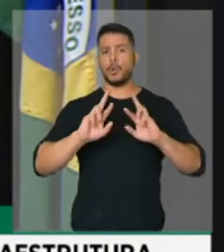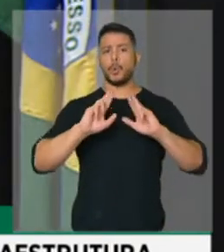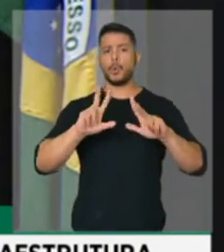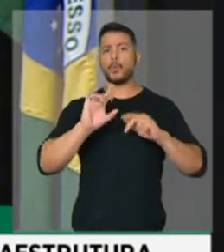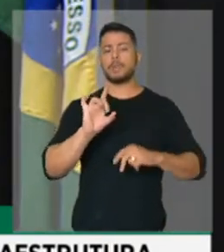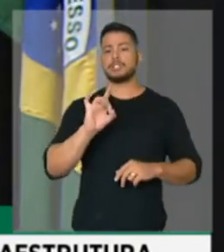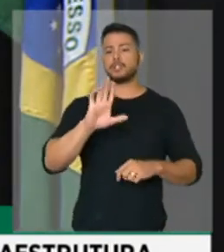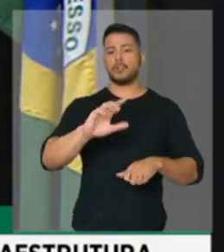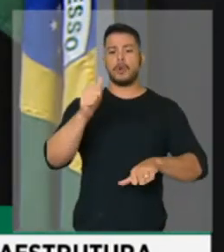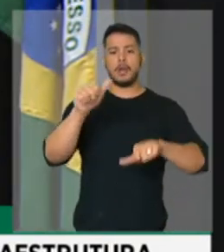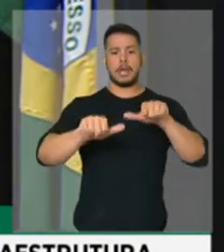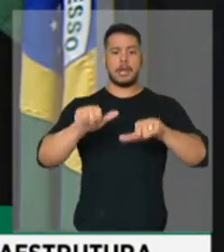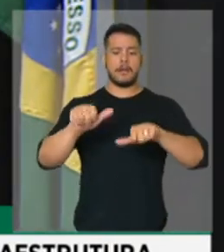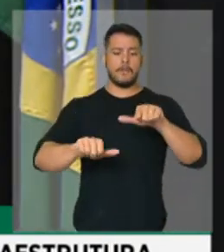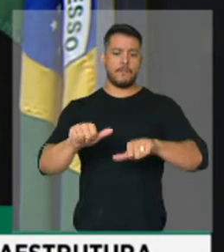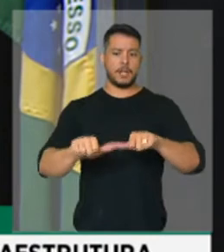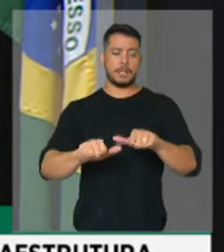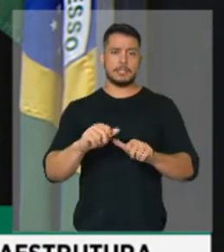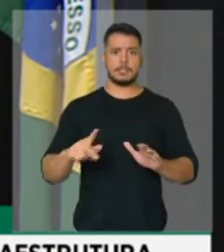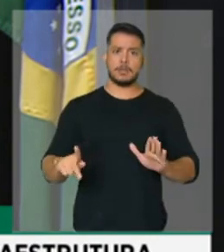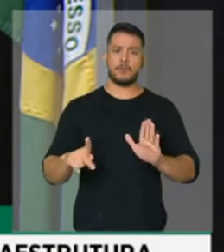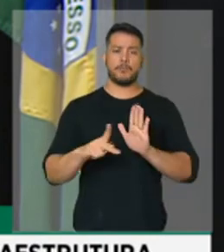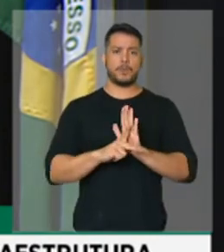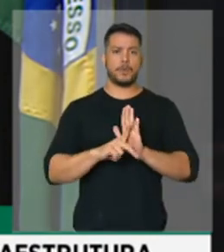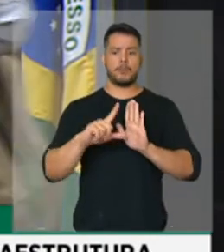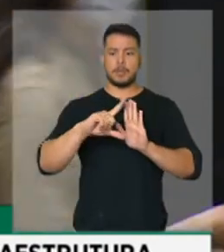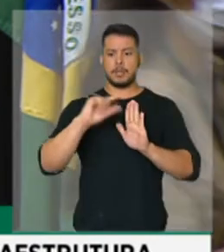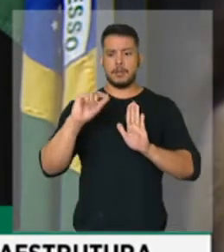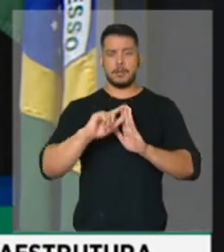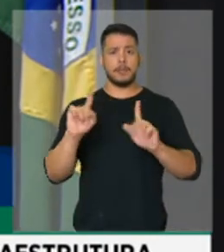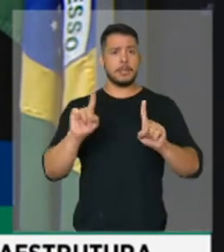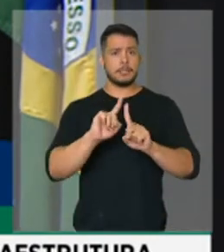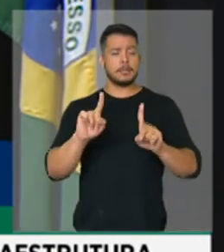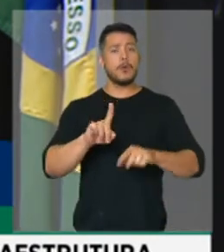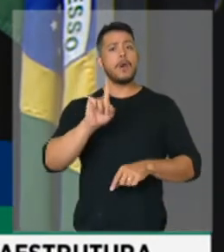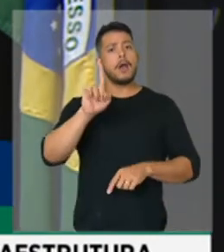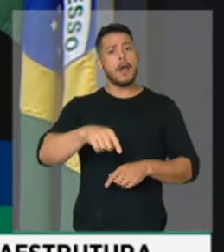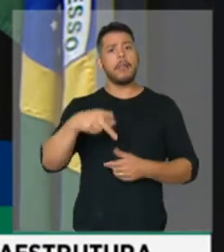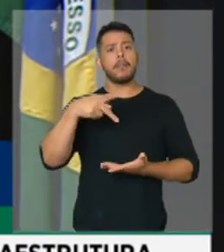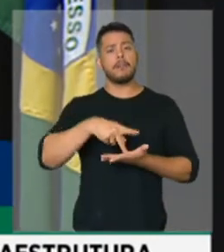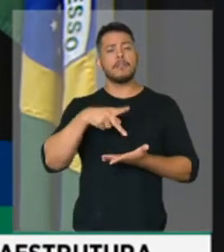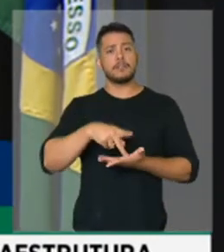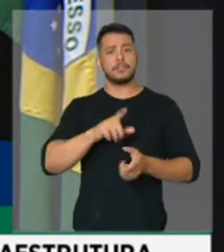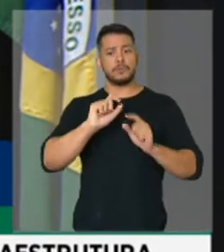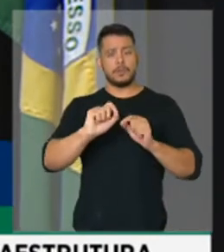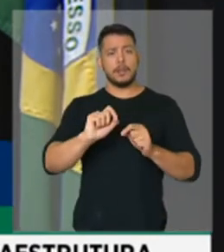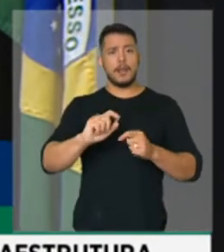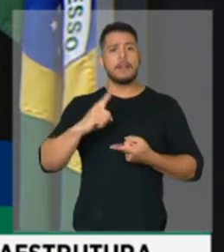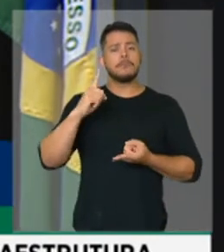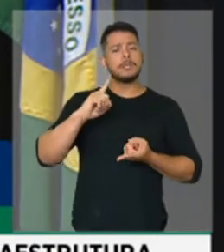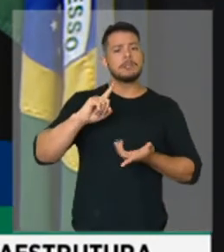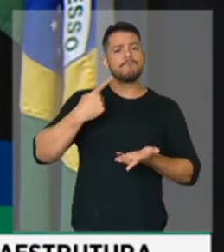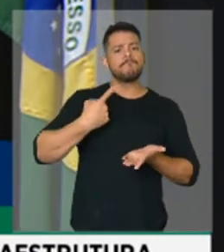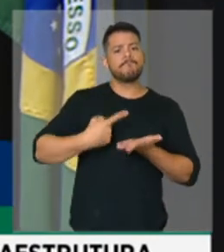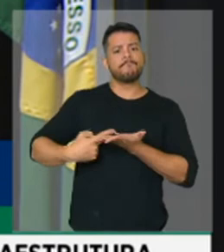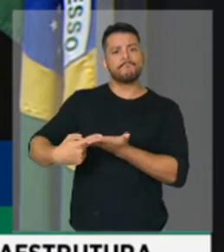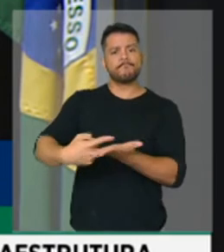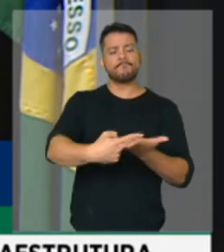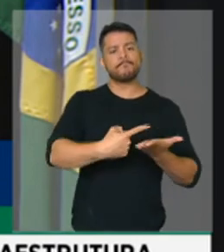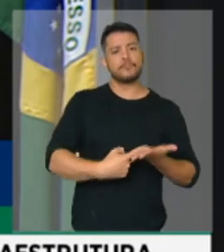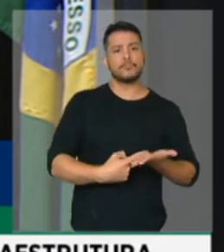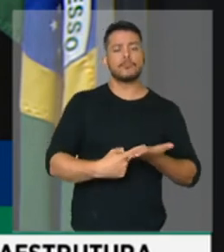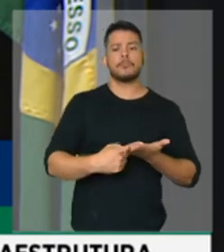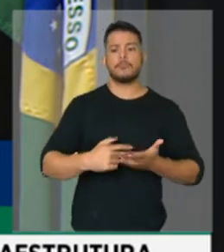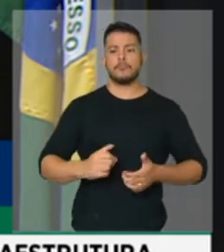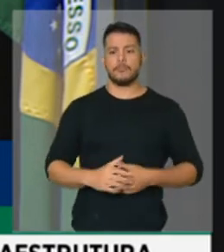inclusive, continuou aqui em plenário até esse instante. Eu quero destacar um fato bem peculiar, é assim que funciona.